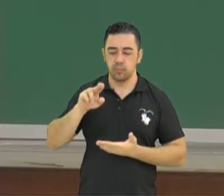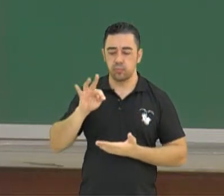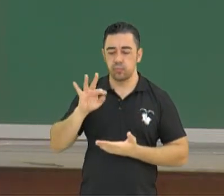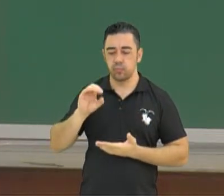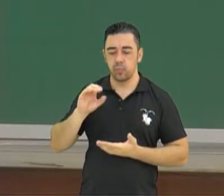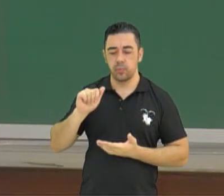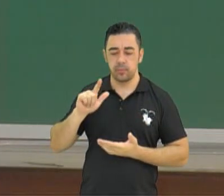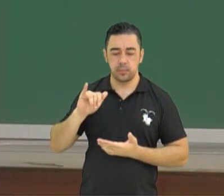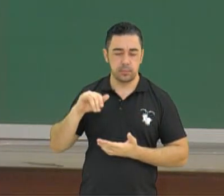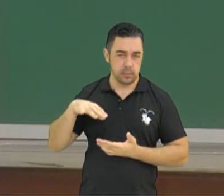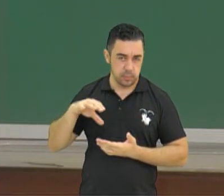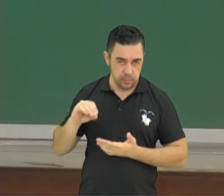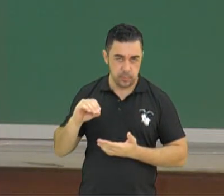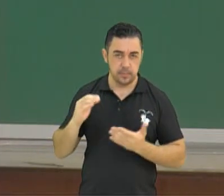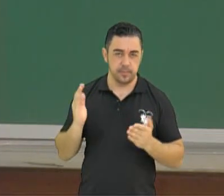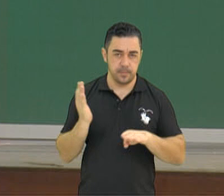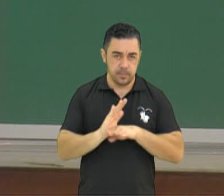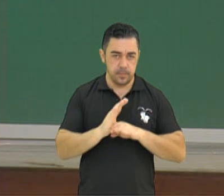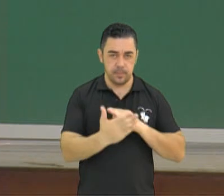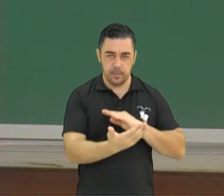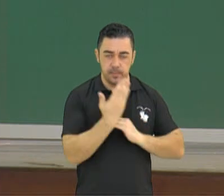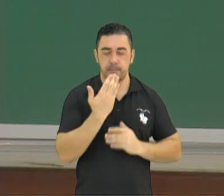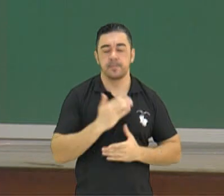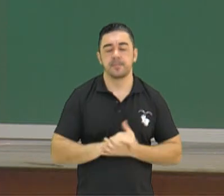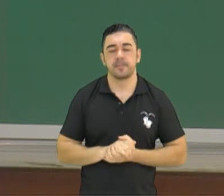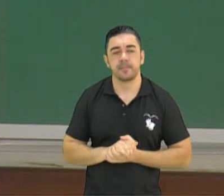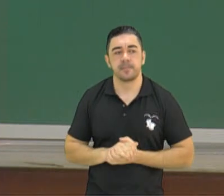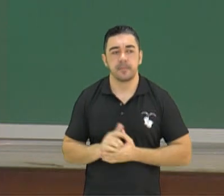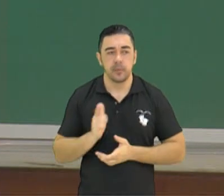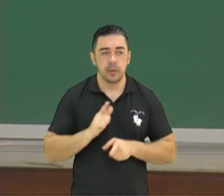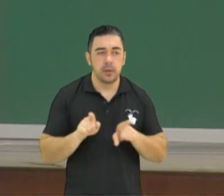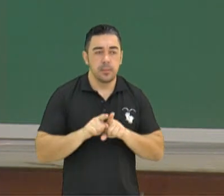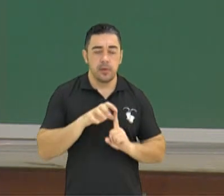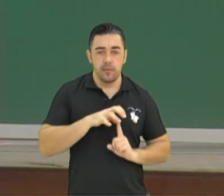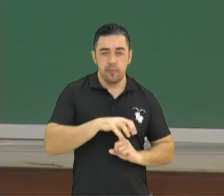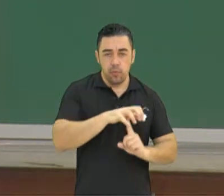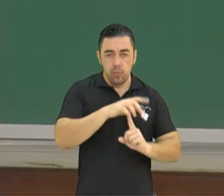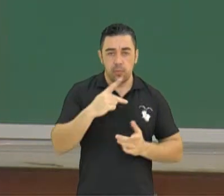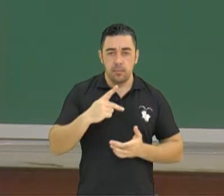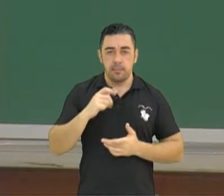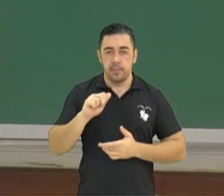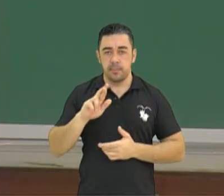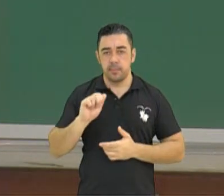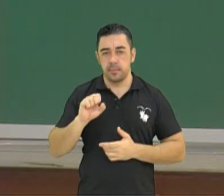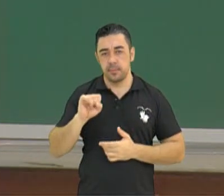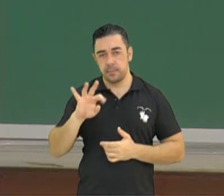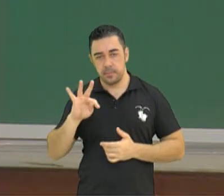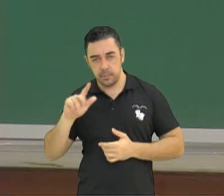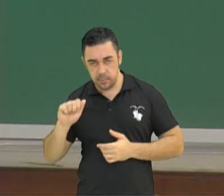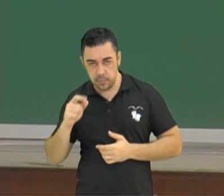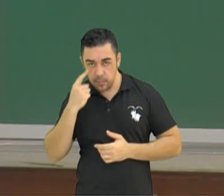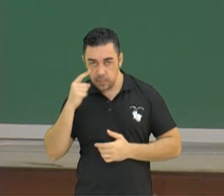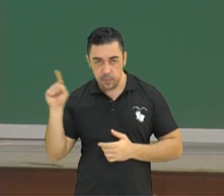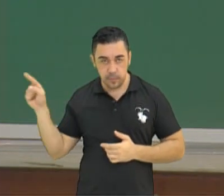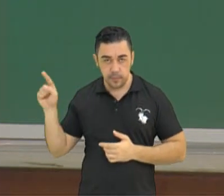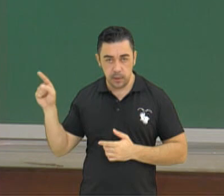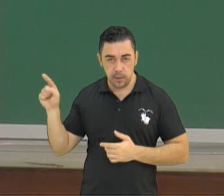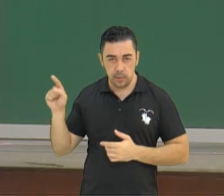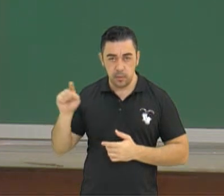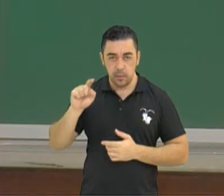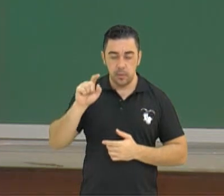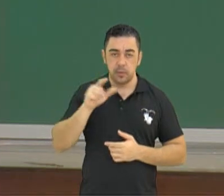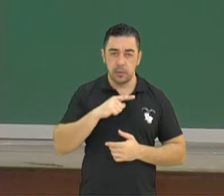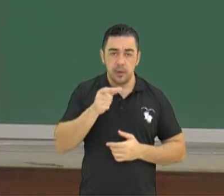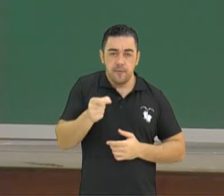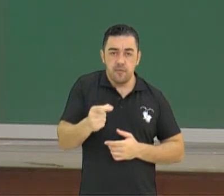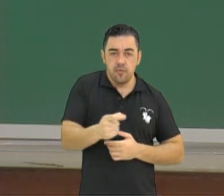comigo lá no comecinho, lembra? Ainda tem aqui, ó, esses fungos parasitas e predadores. Tá vendo essa formiga com